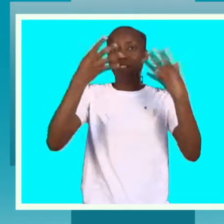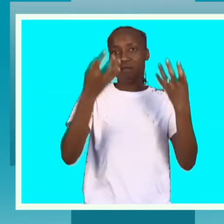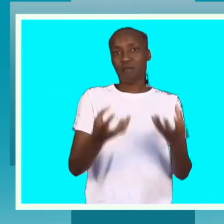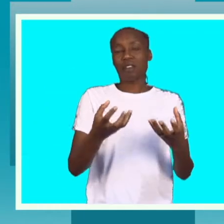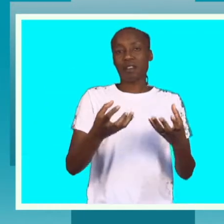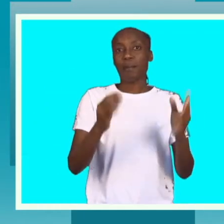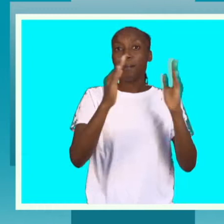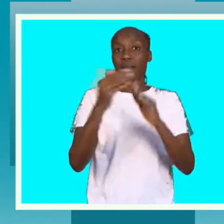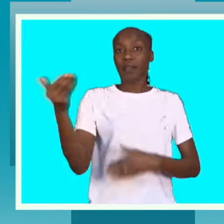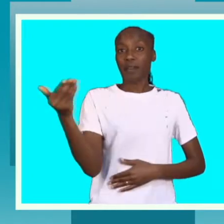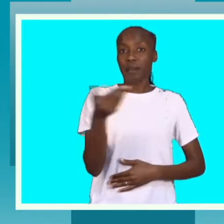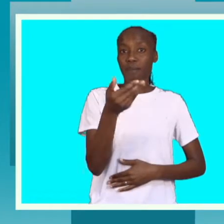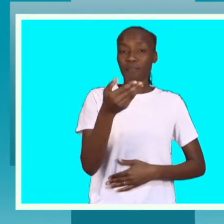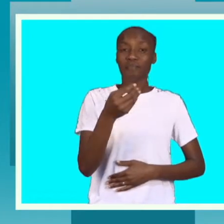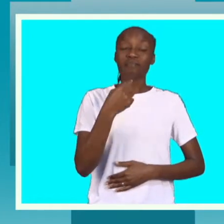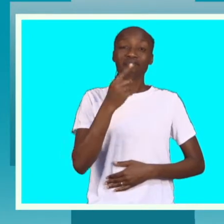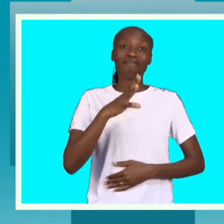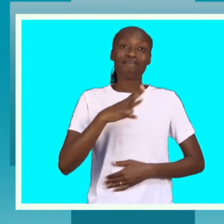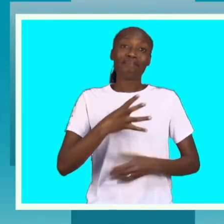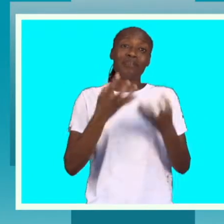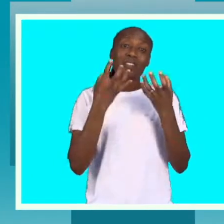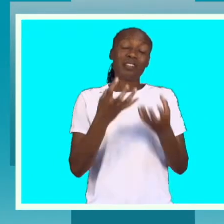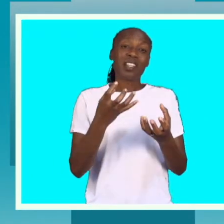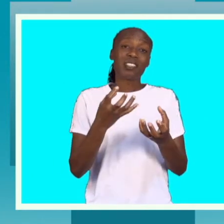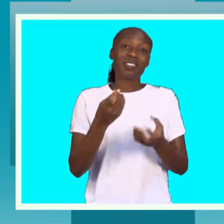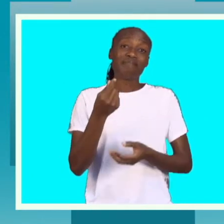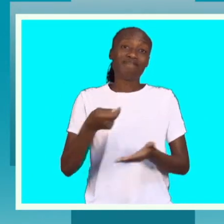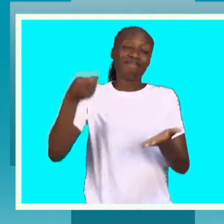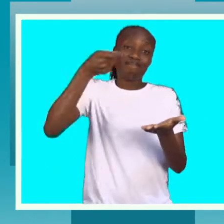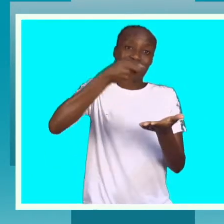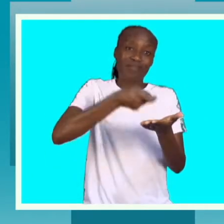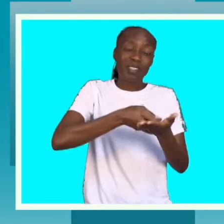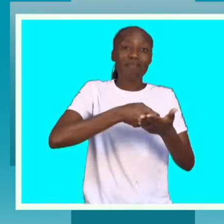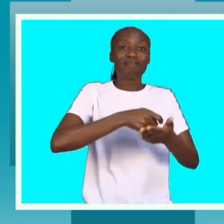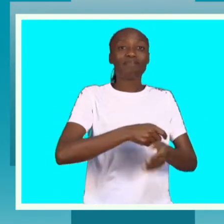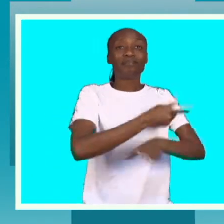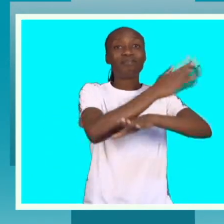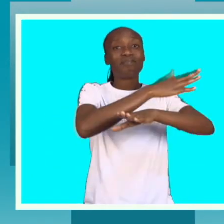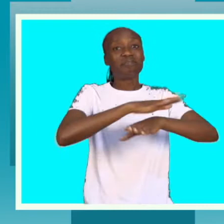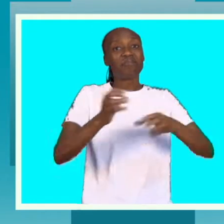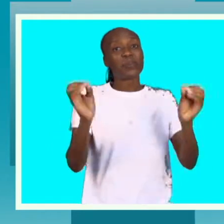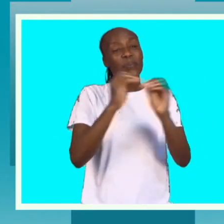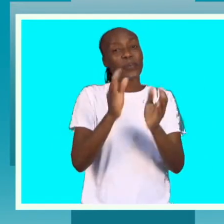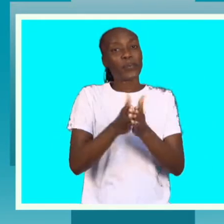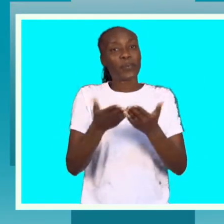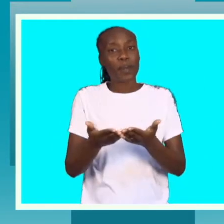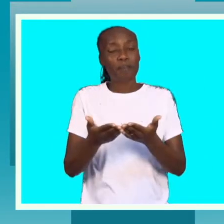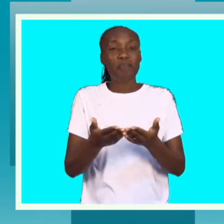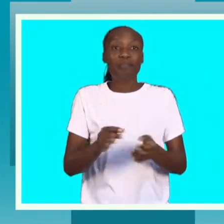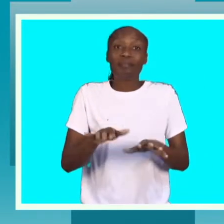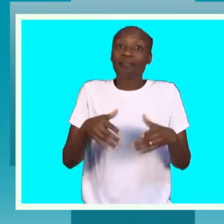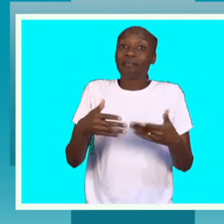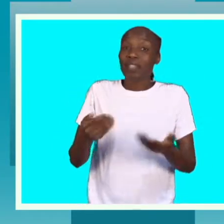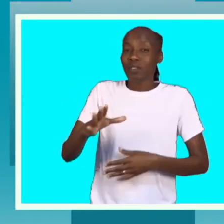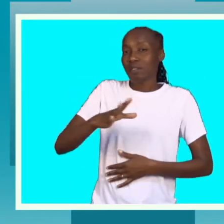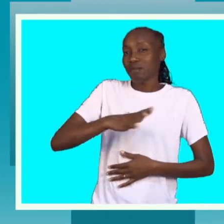Mas não estou a ter essas possibilidades mesmo de como cobrir aquela casa aí. Então, se houvesse pelo